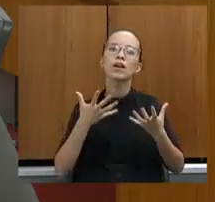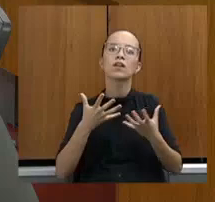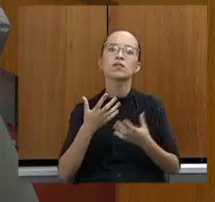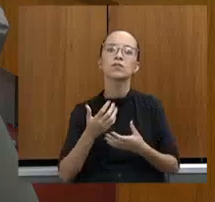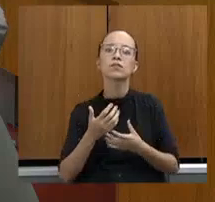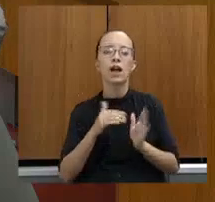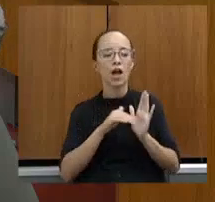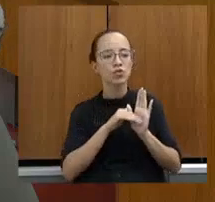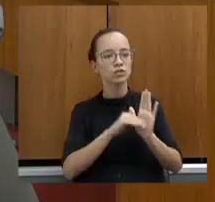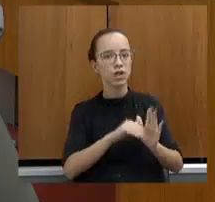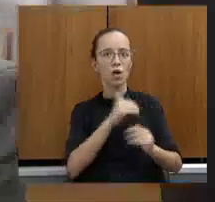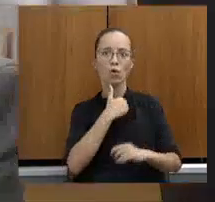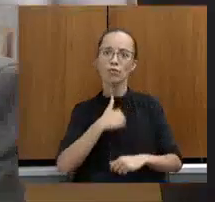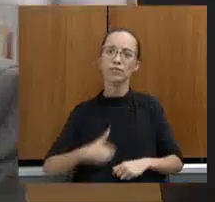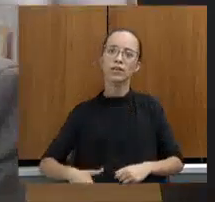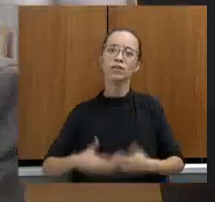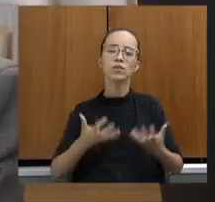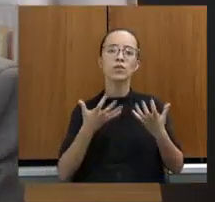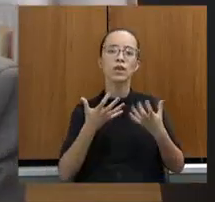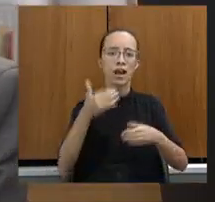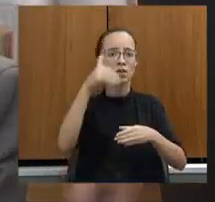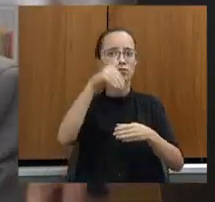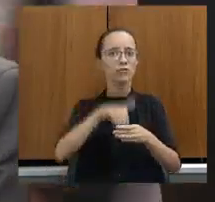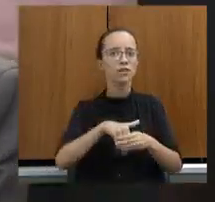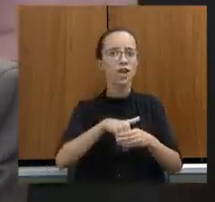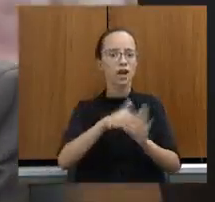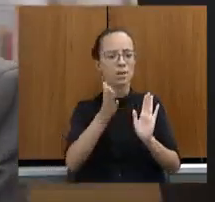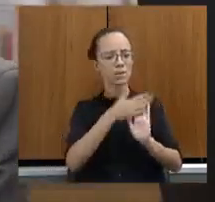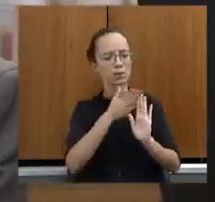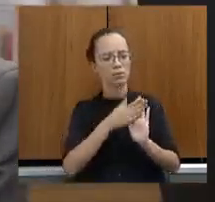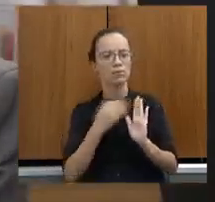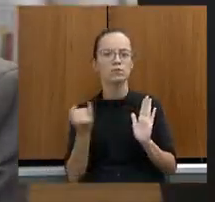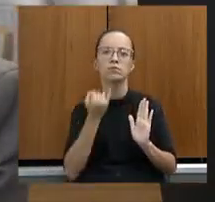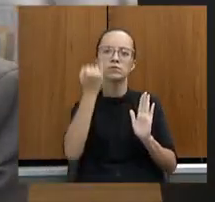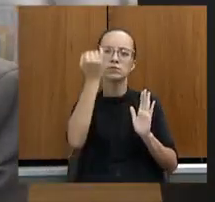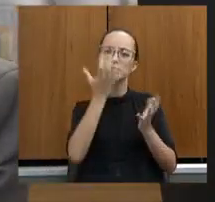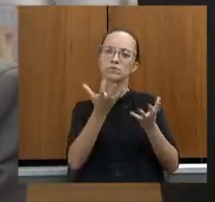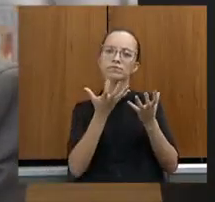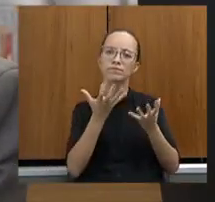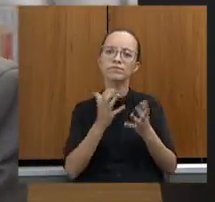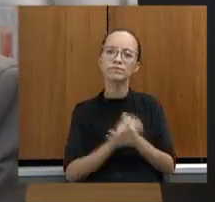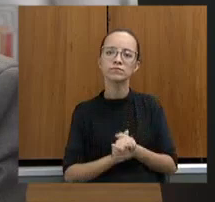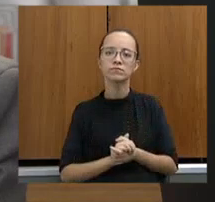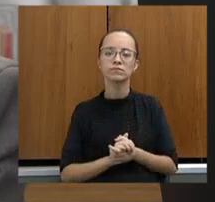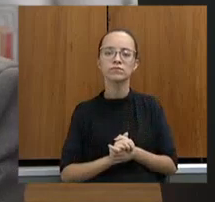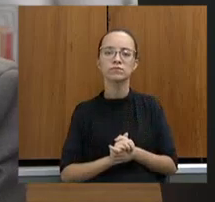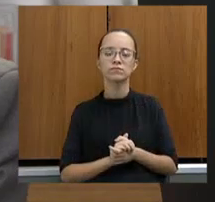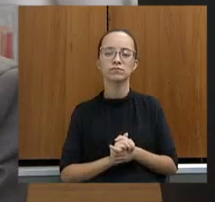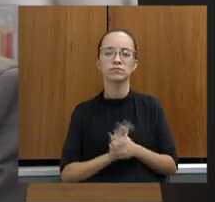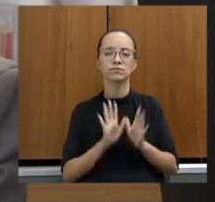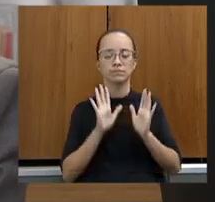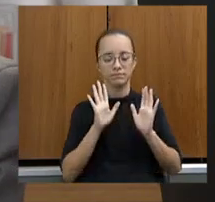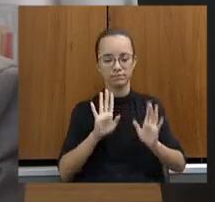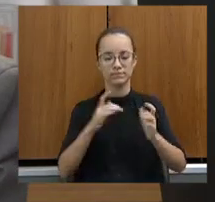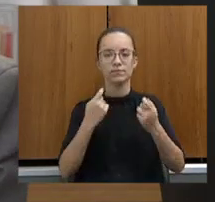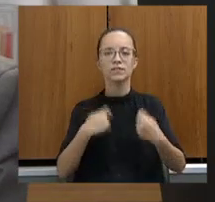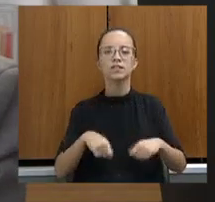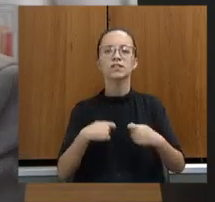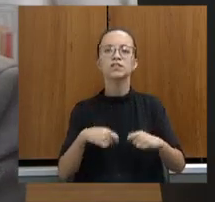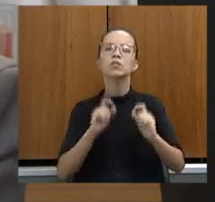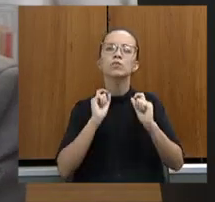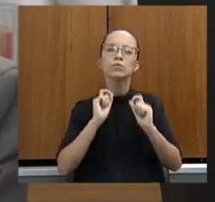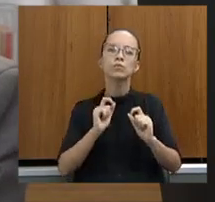eu quero ajudar o governo a votar propostas importantes mas desde que haja também